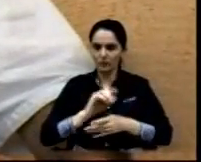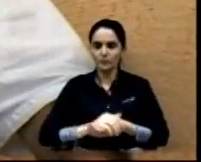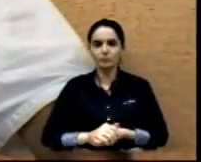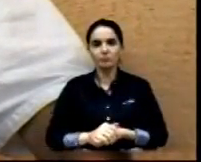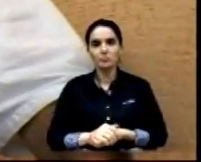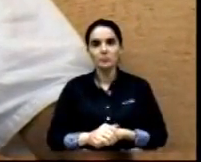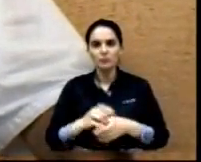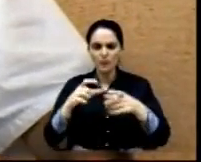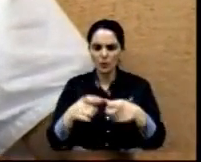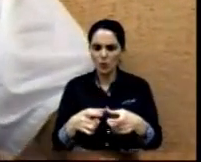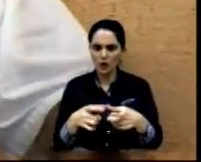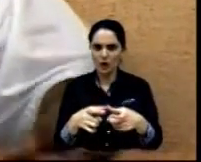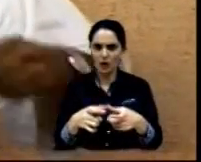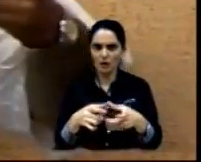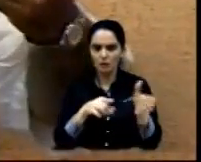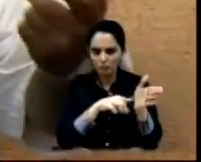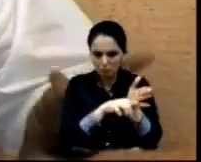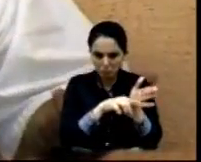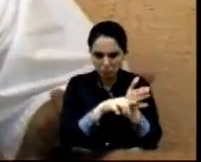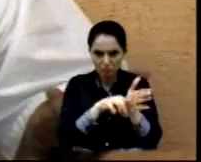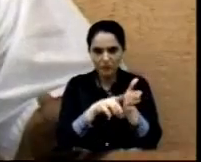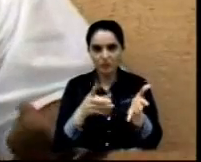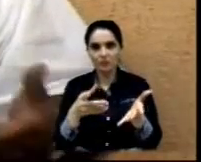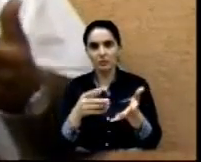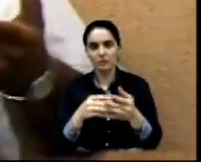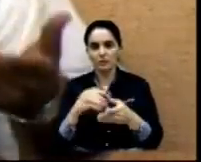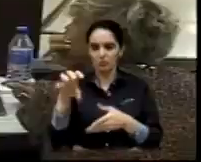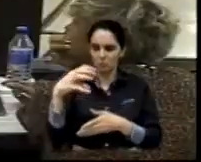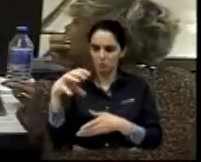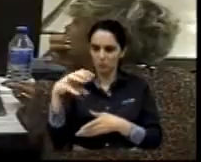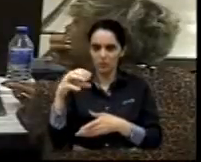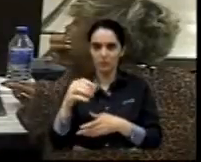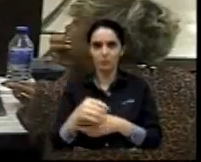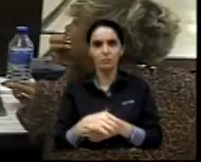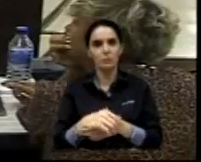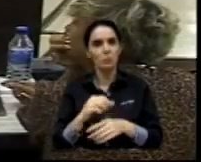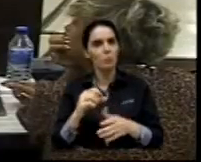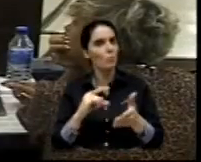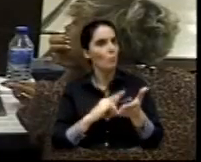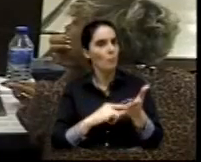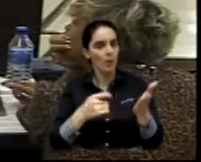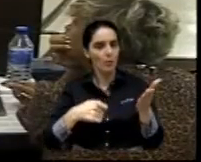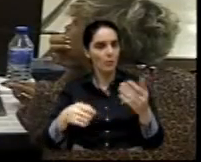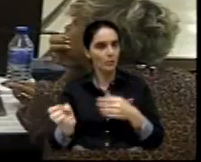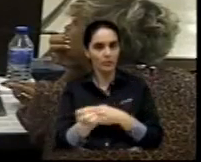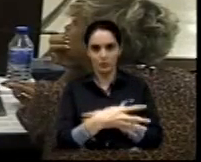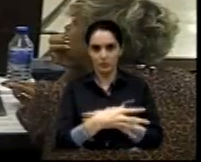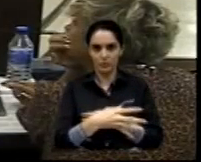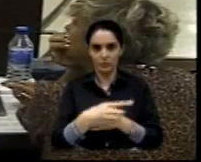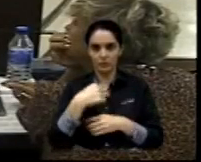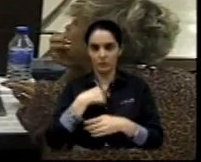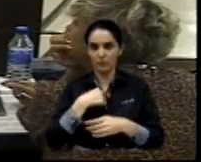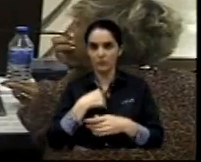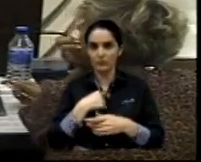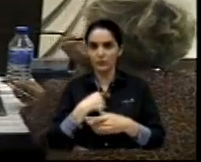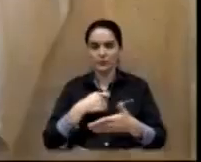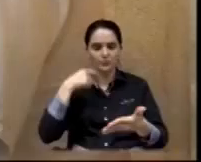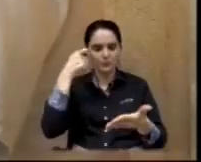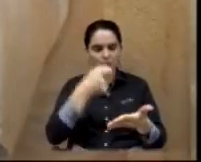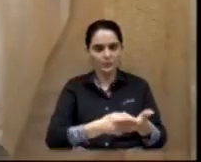fiscalização, mesmo que não seja uma renovação de contrato, eu apliquei